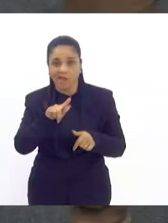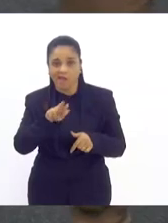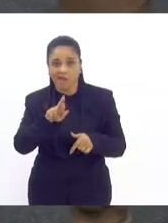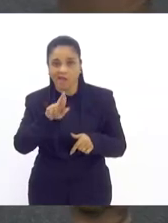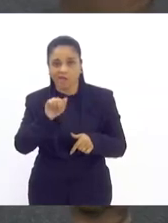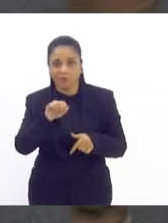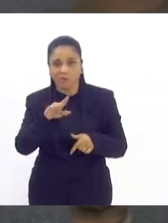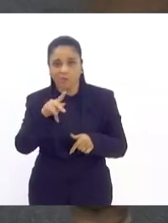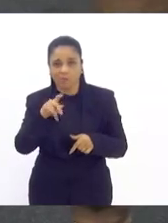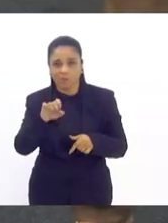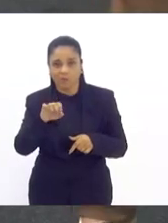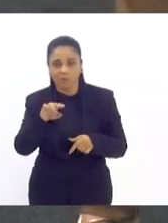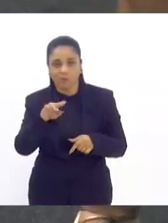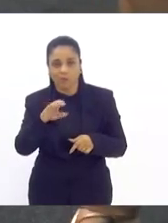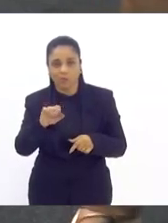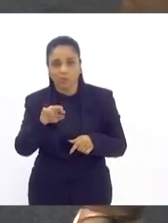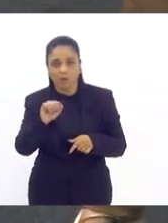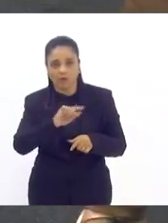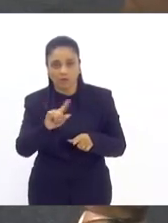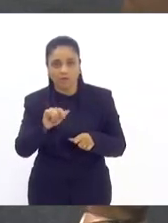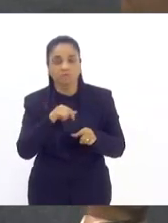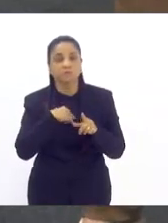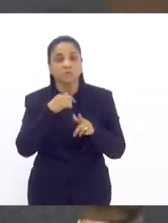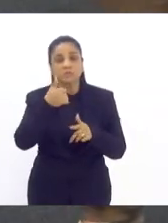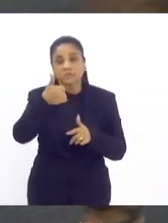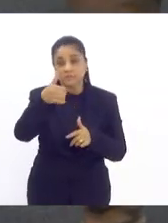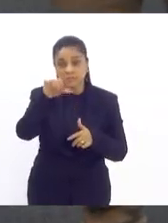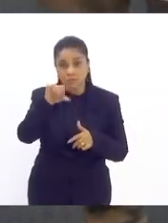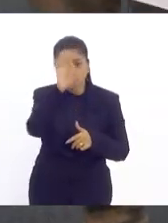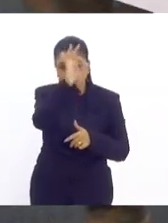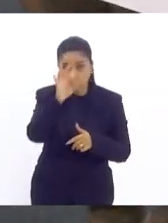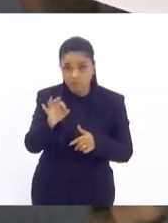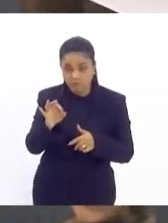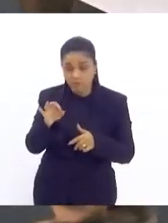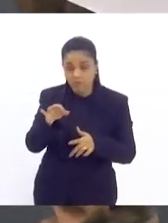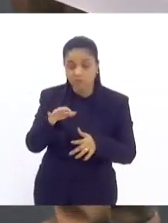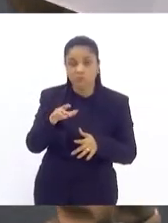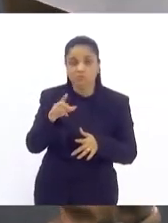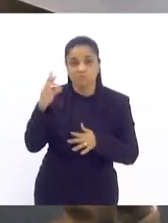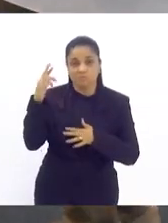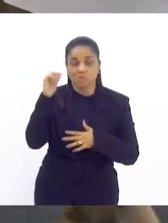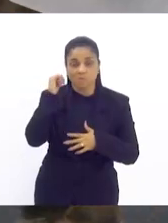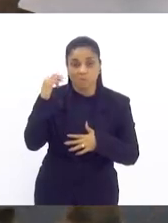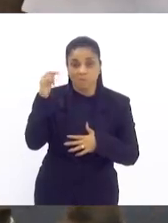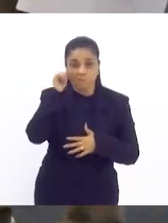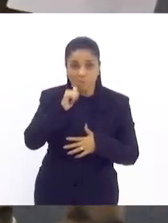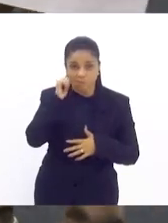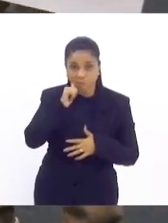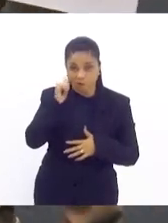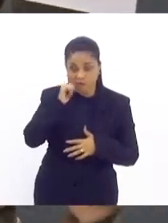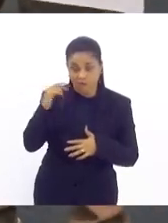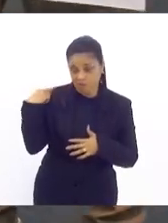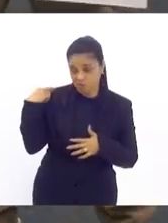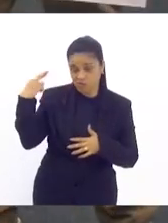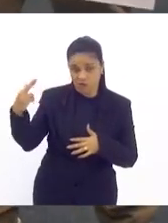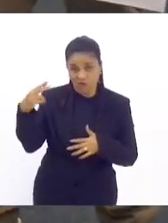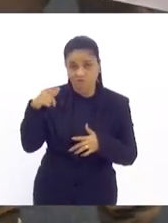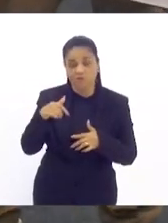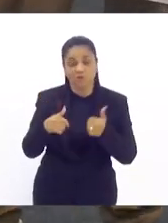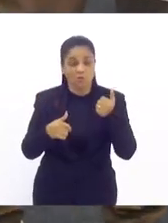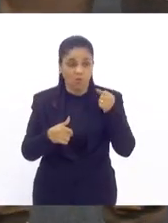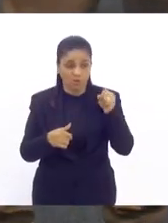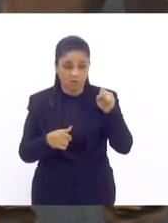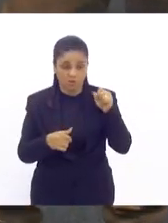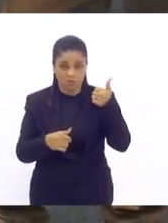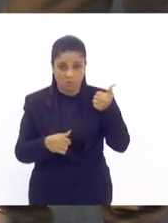proprietárias apenas de 19% das terras encontra os homens tem 81% das